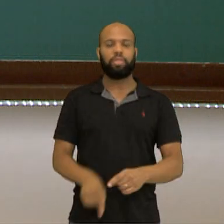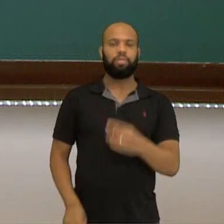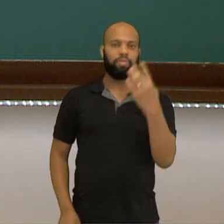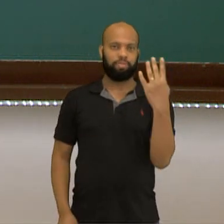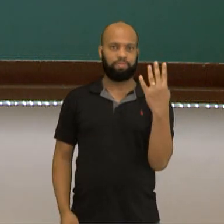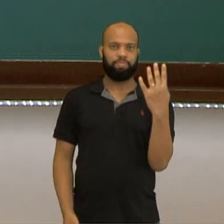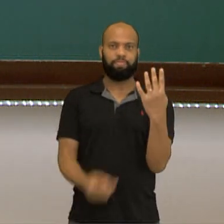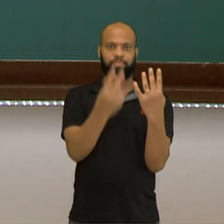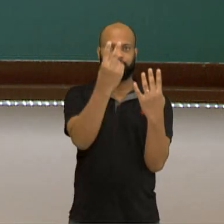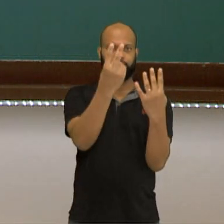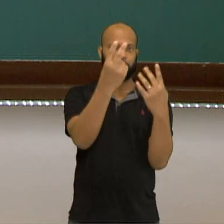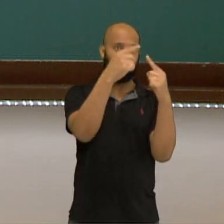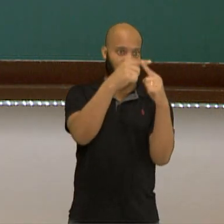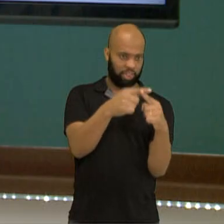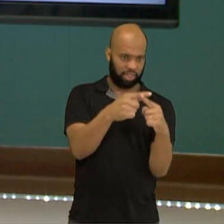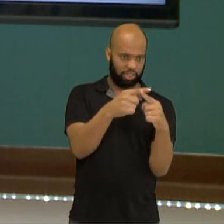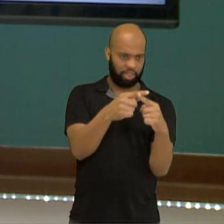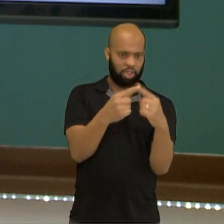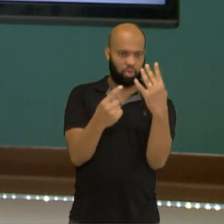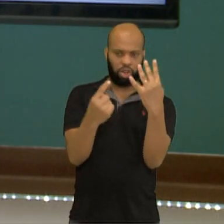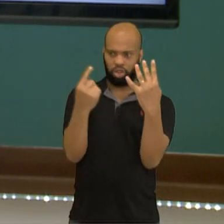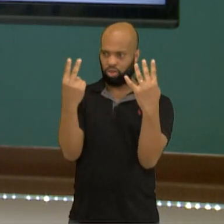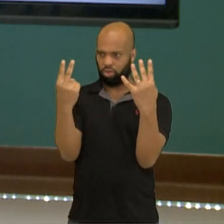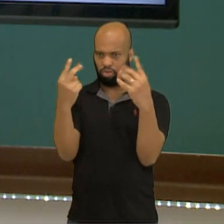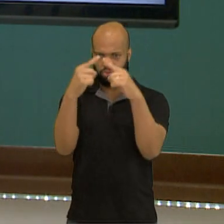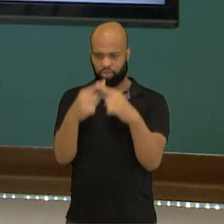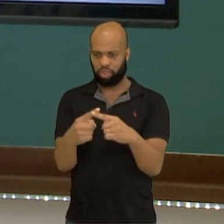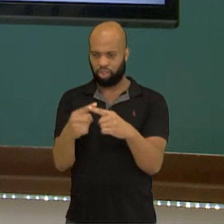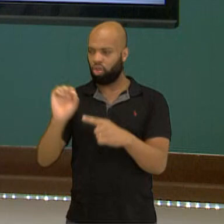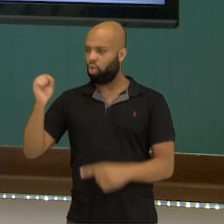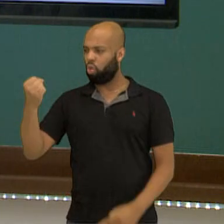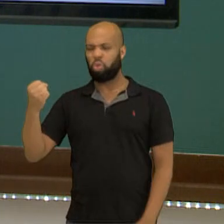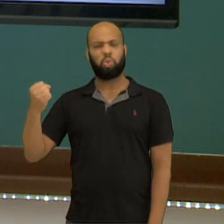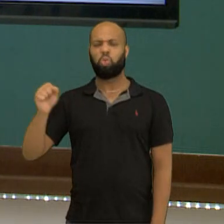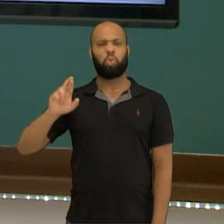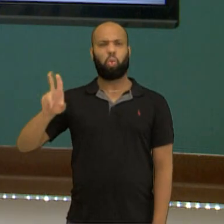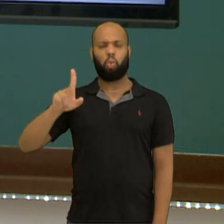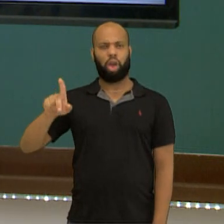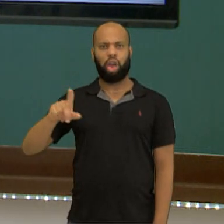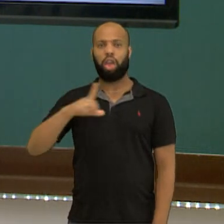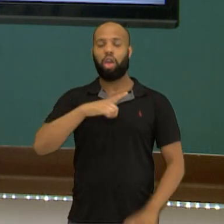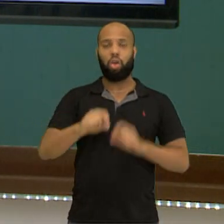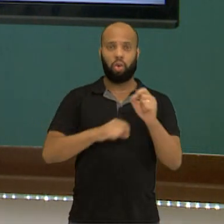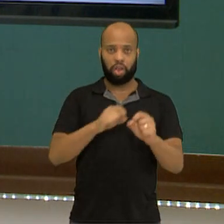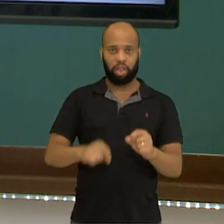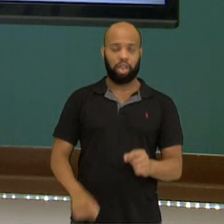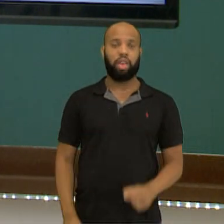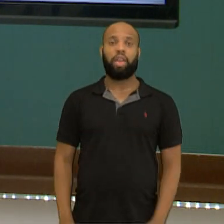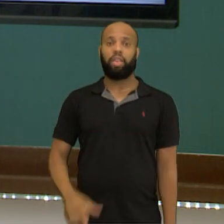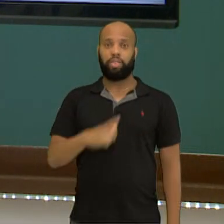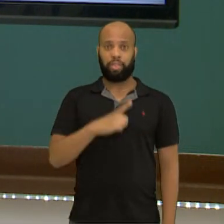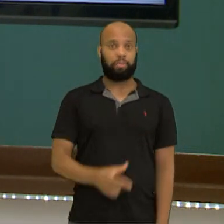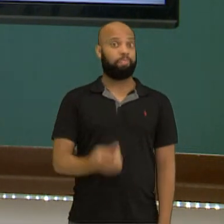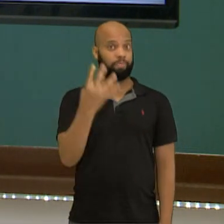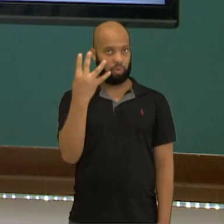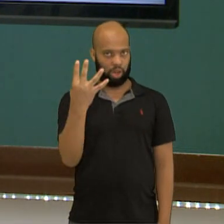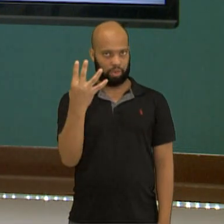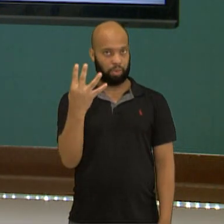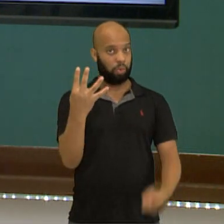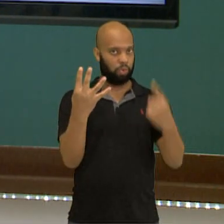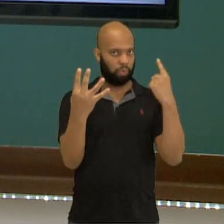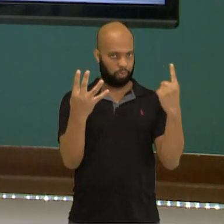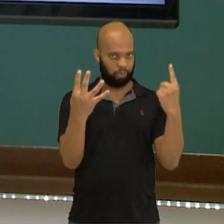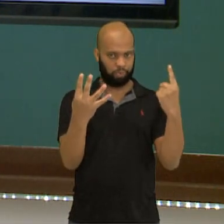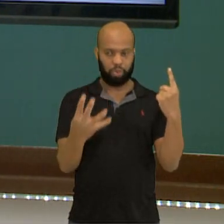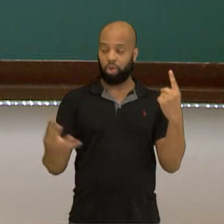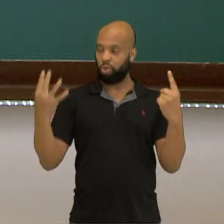eu fizer 4 vezes 2, vai dar 8. 8 não é 16, certo? Então eu vou ter o quê? Tenho o ao quadrado, é o expoente